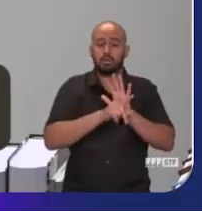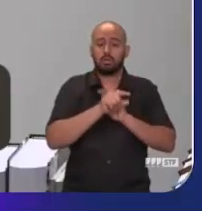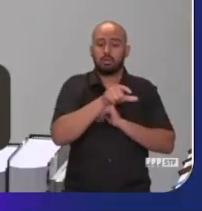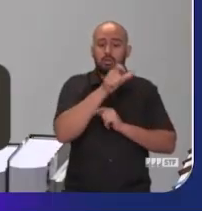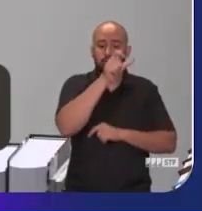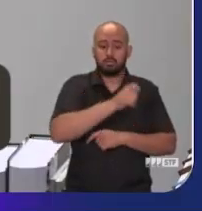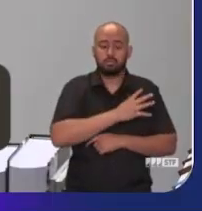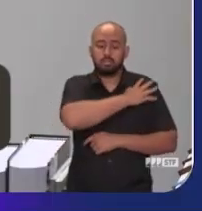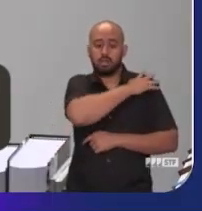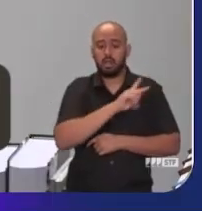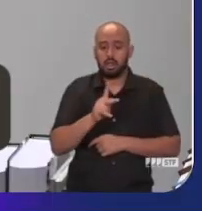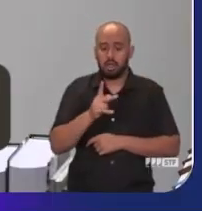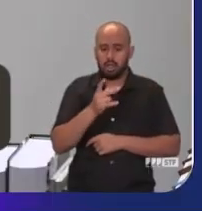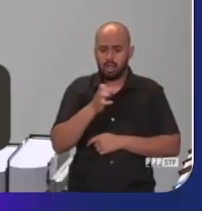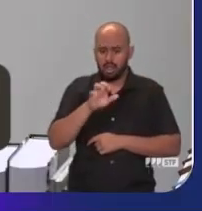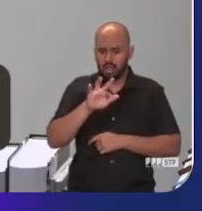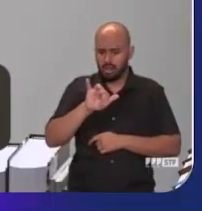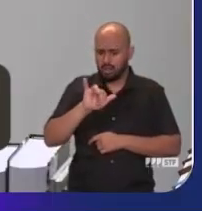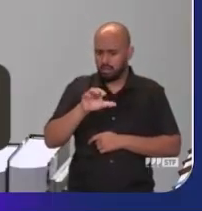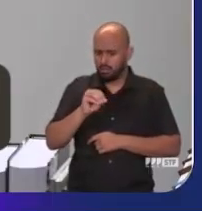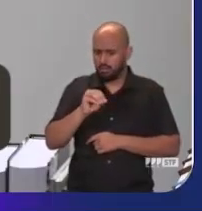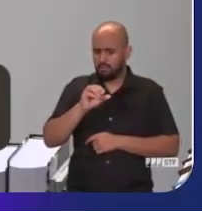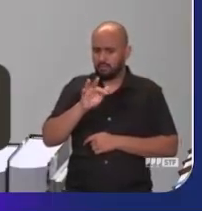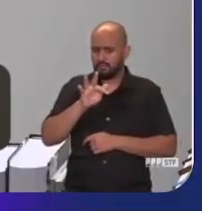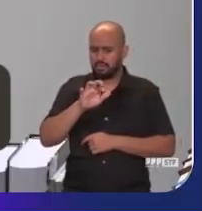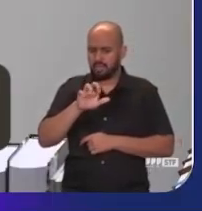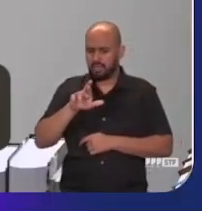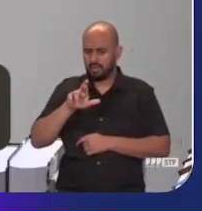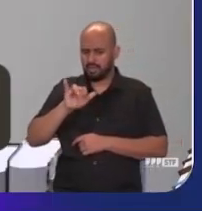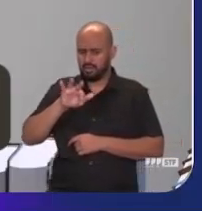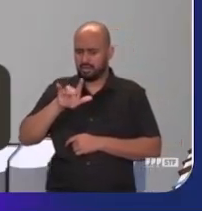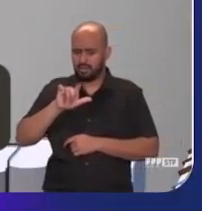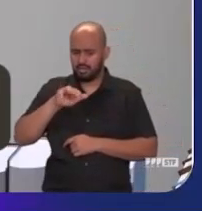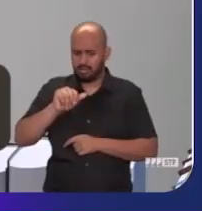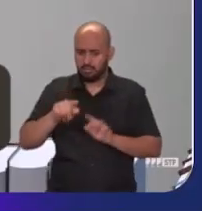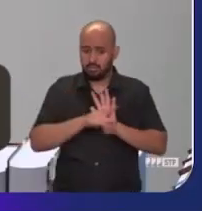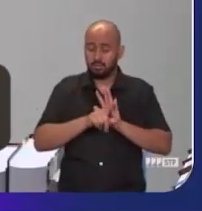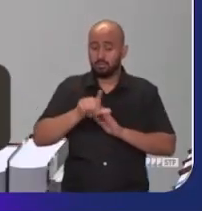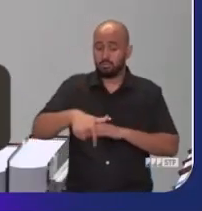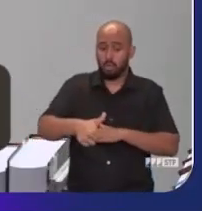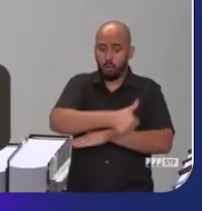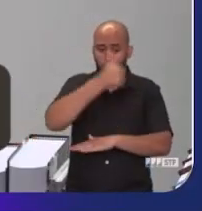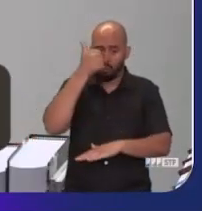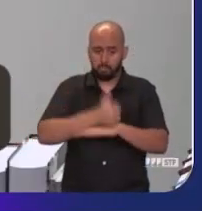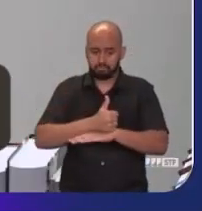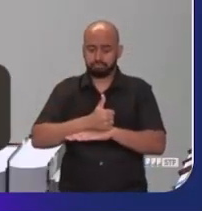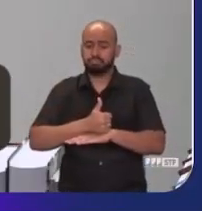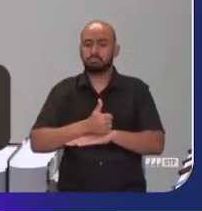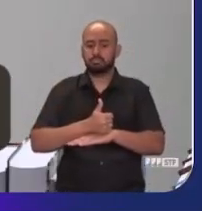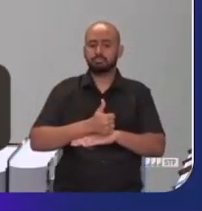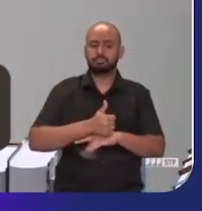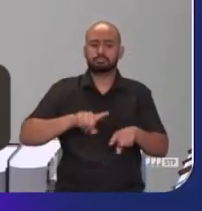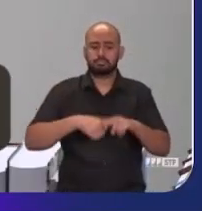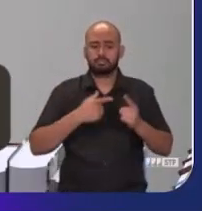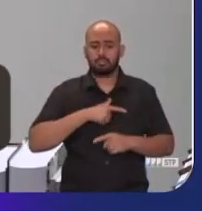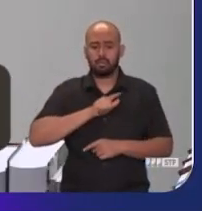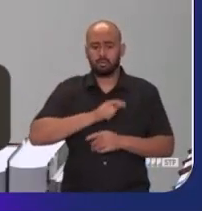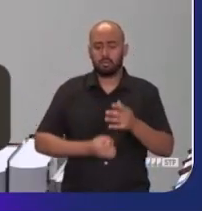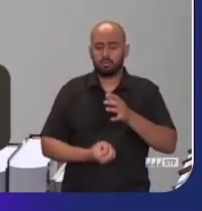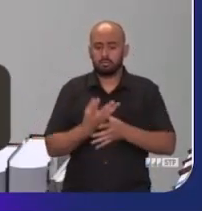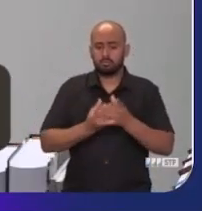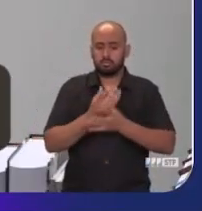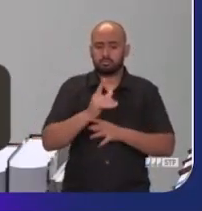documento minudenciava as etapas de concretização do golpe de Estado. O planejamento tático desenvolvido pelo réu foi apresentado de